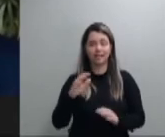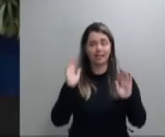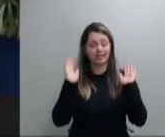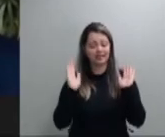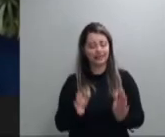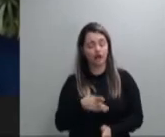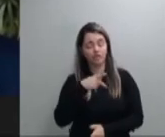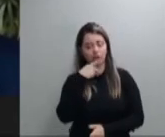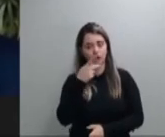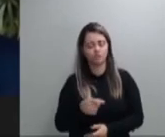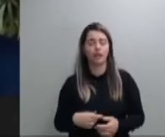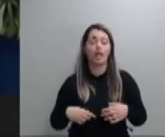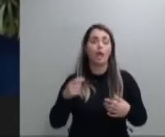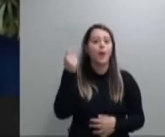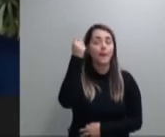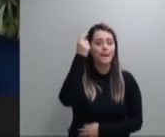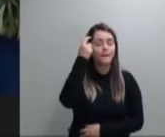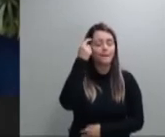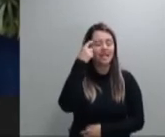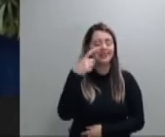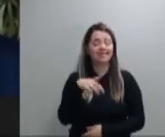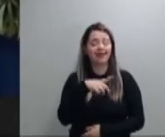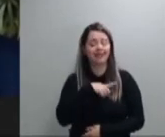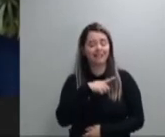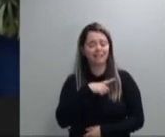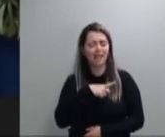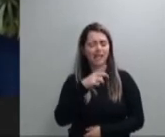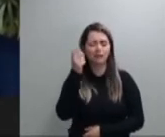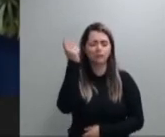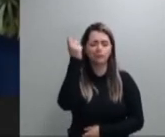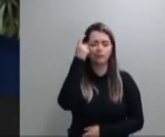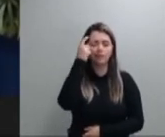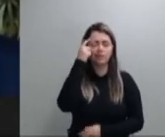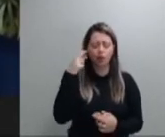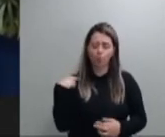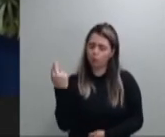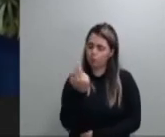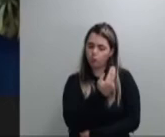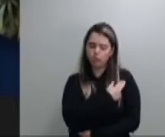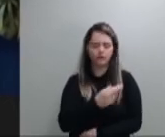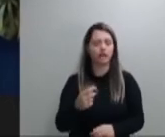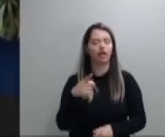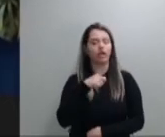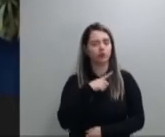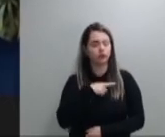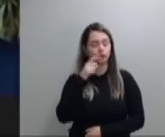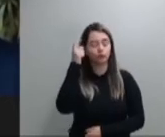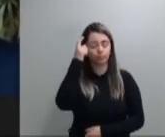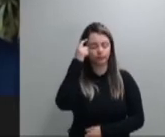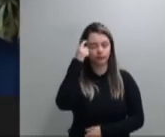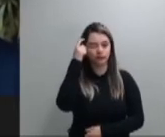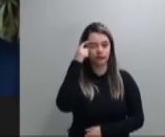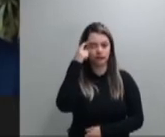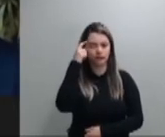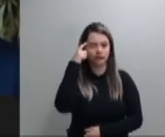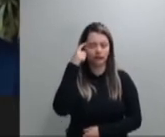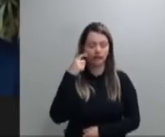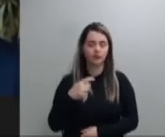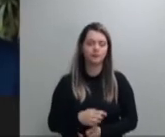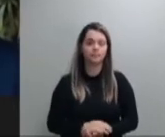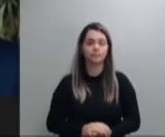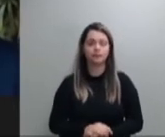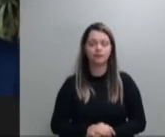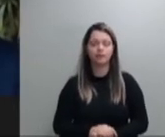que pelo menos tenhamos que ter uma reflexão independentemente da suscitação da questão ministro Napoleão temos que ter uma